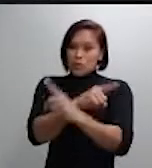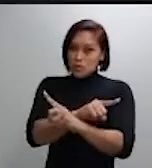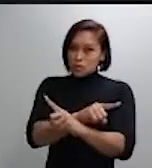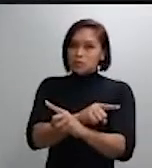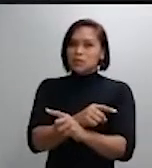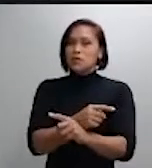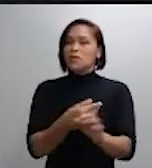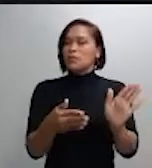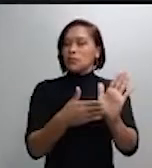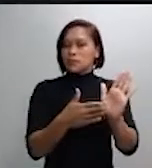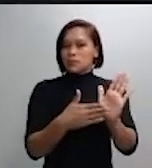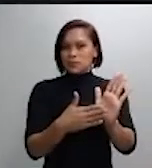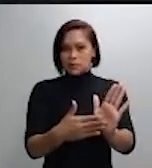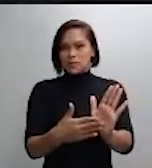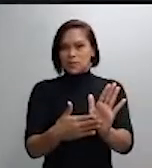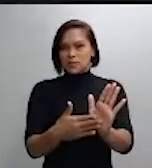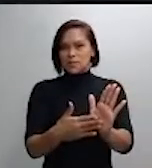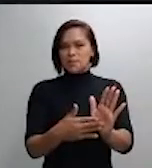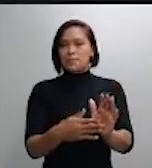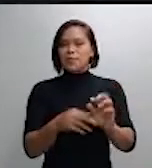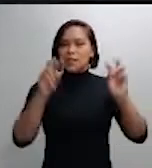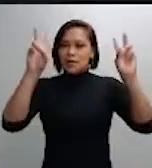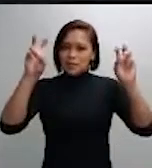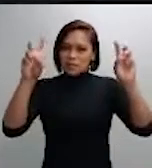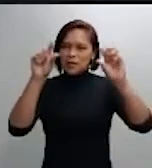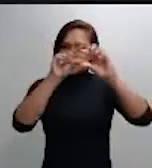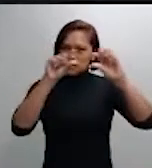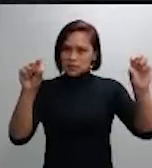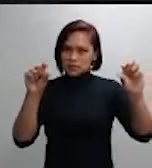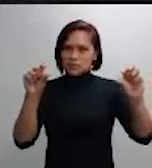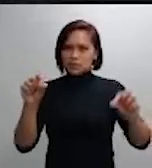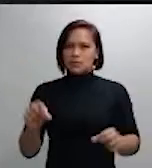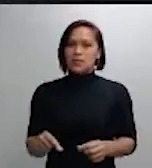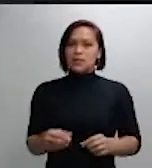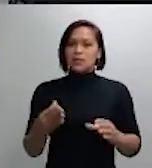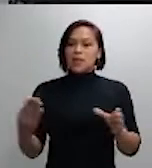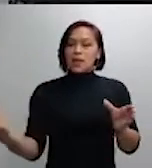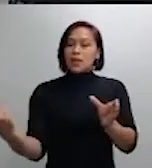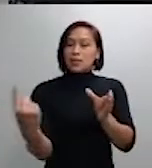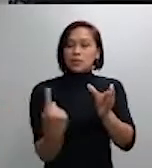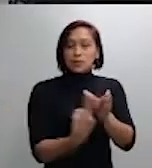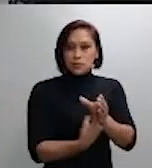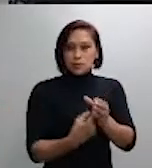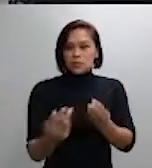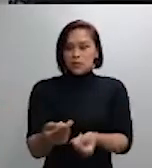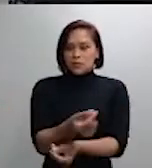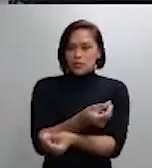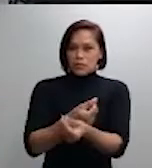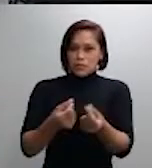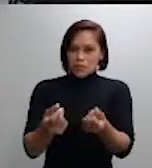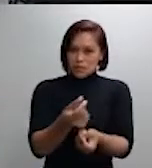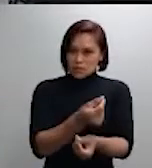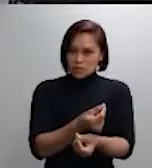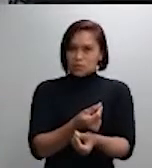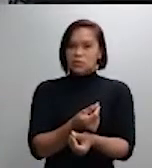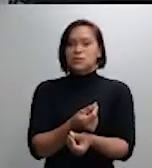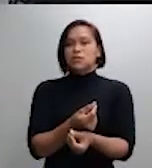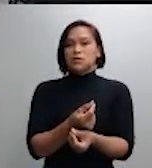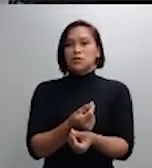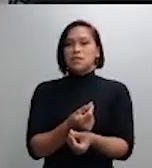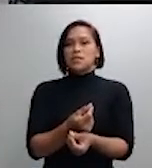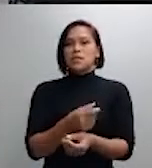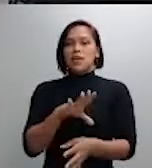escreveu: inclusão, abre aspas, inclusão de ônus financeiros aptos a desencorajarem